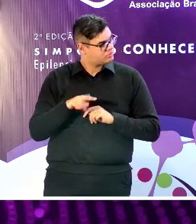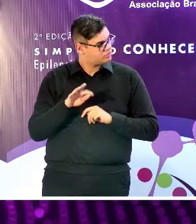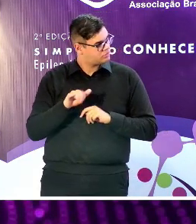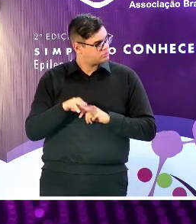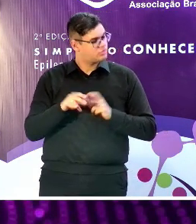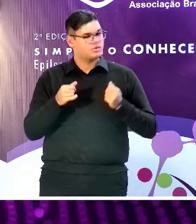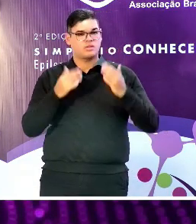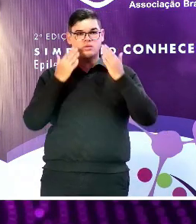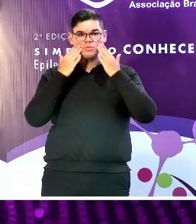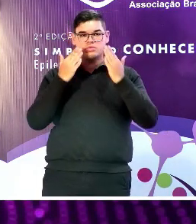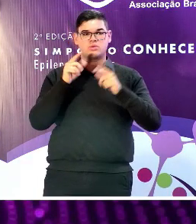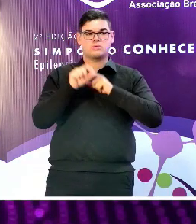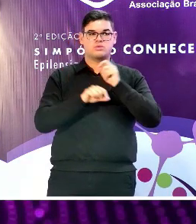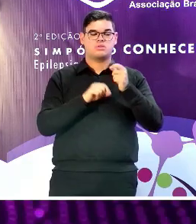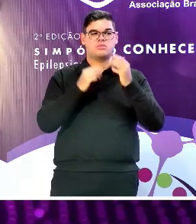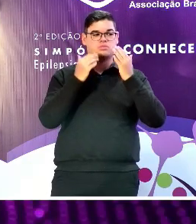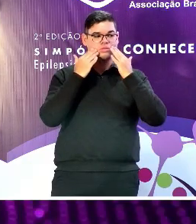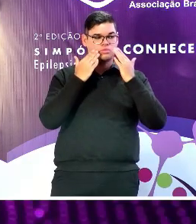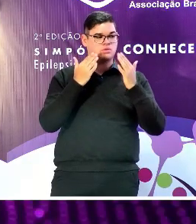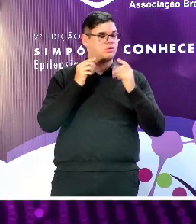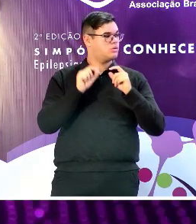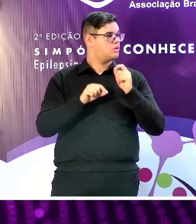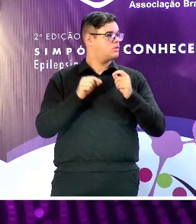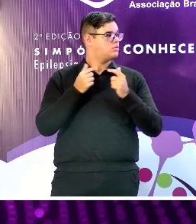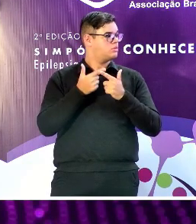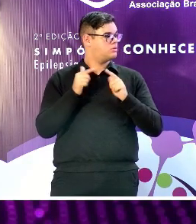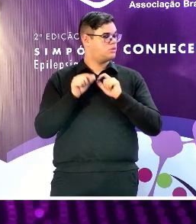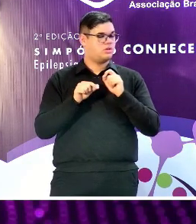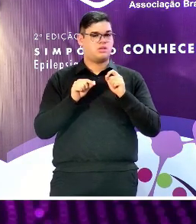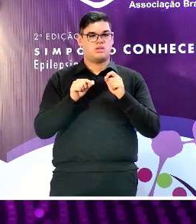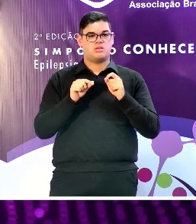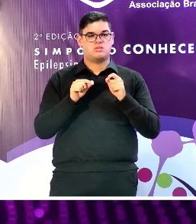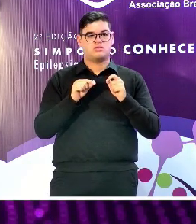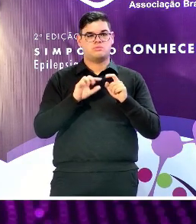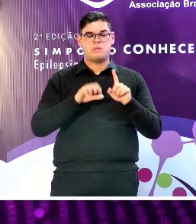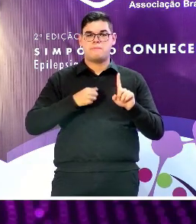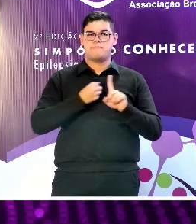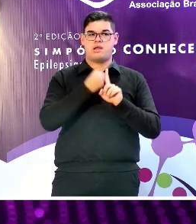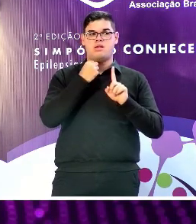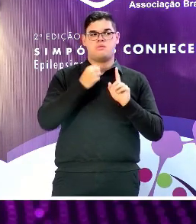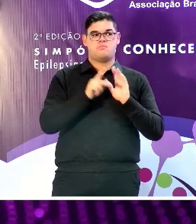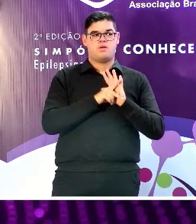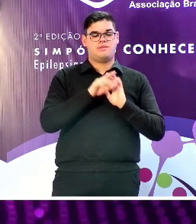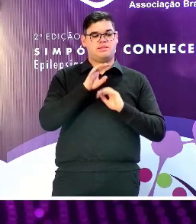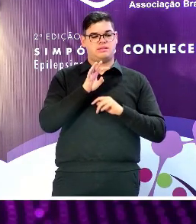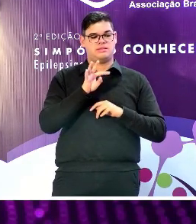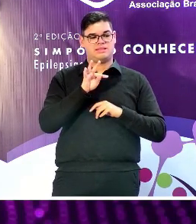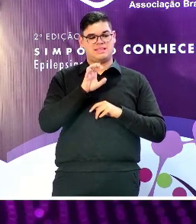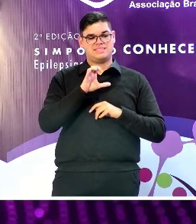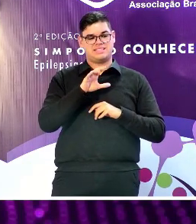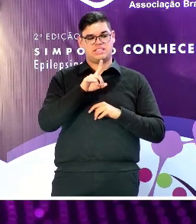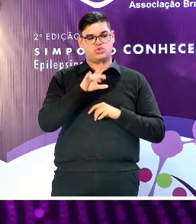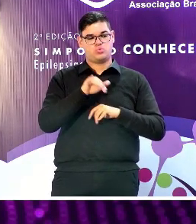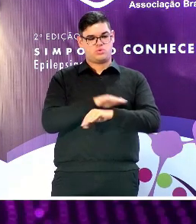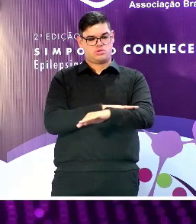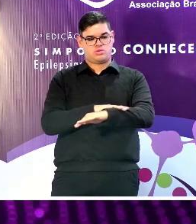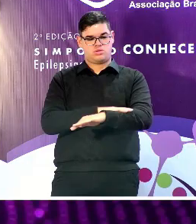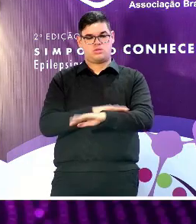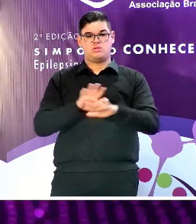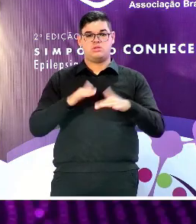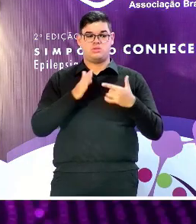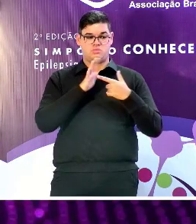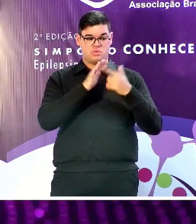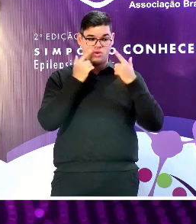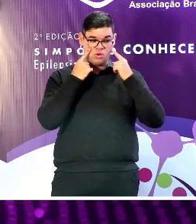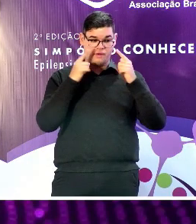mostrar que esse composto não teria um efeito no tecido cardíaco, no coração. Então, é isso que essa figura aqui está mostrando. A gente olhou